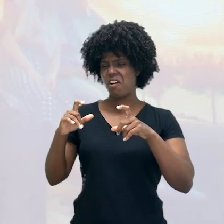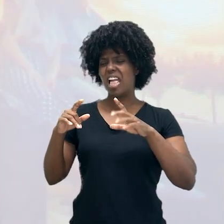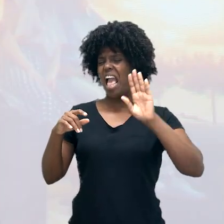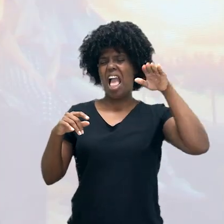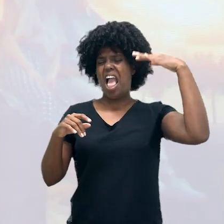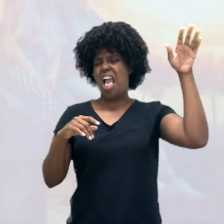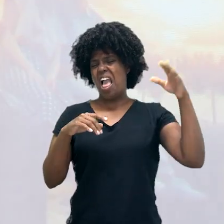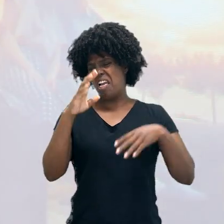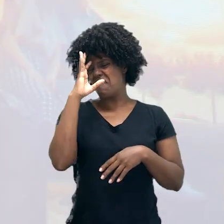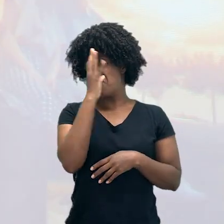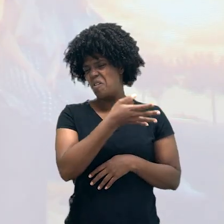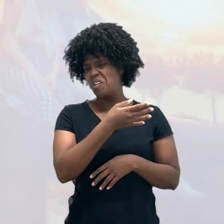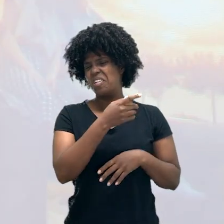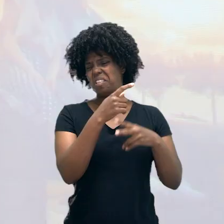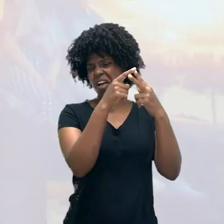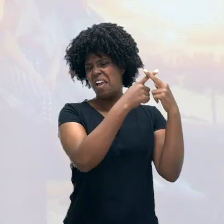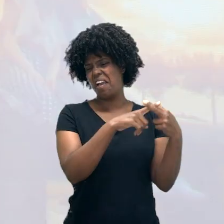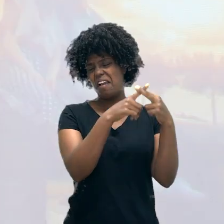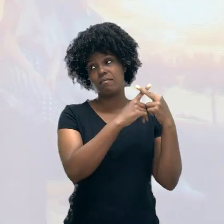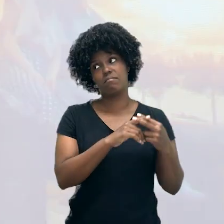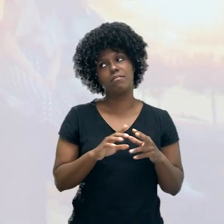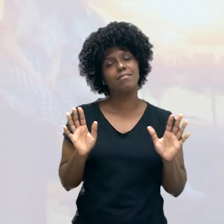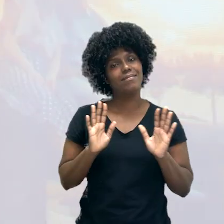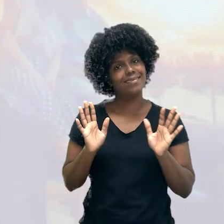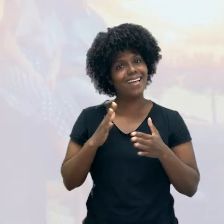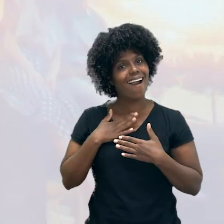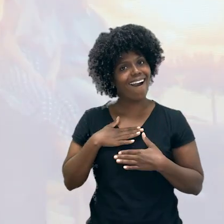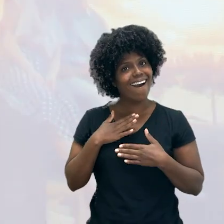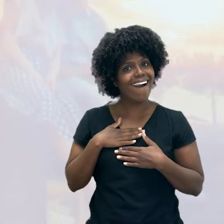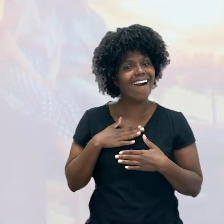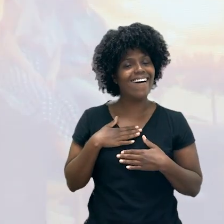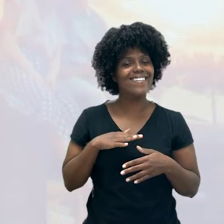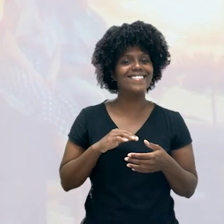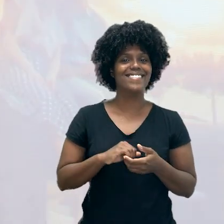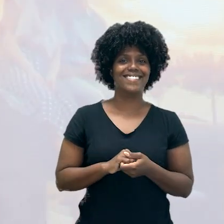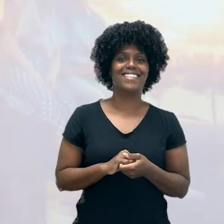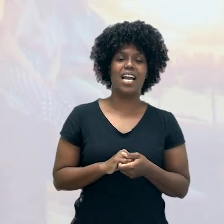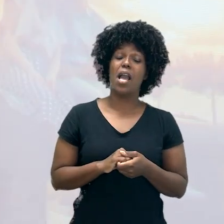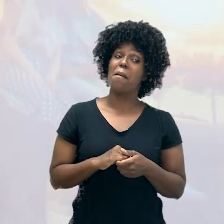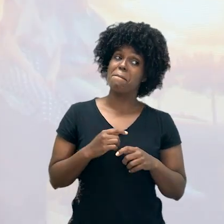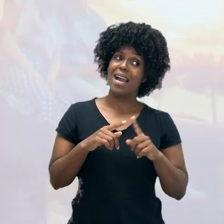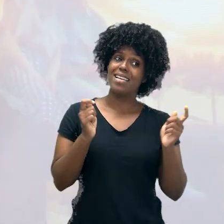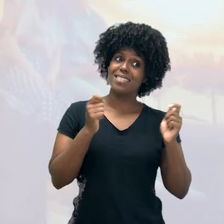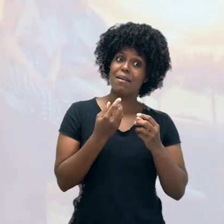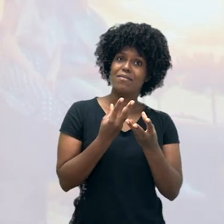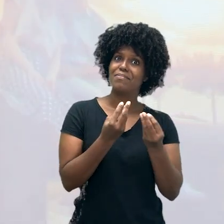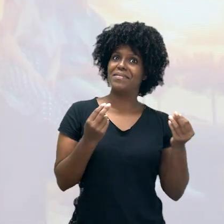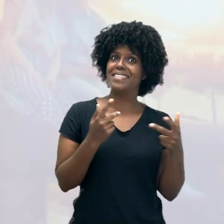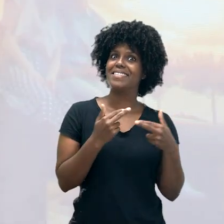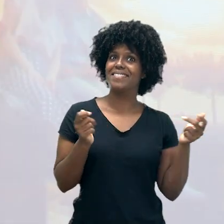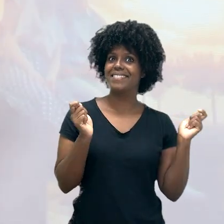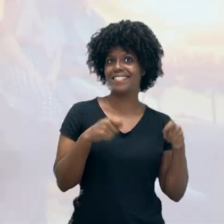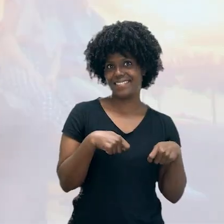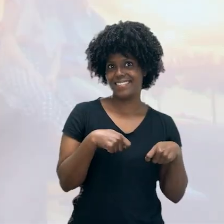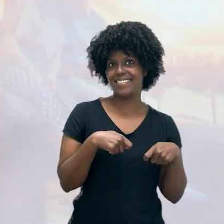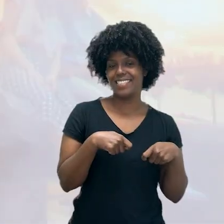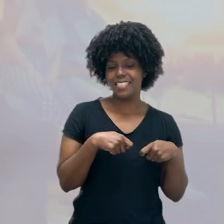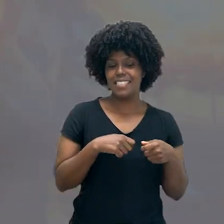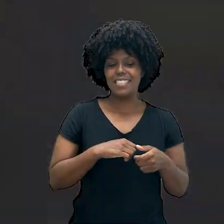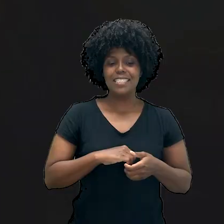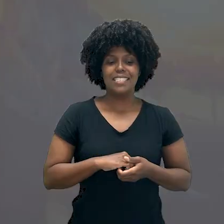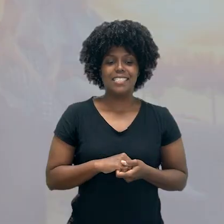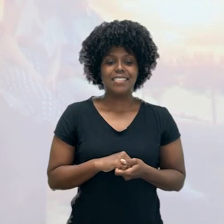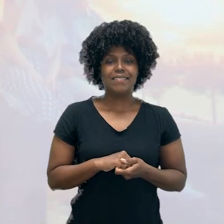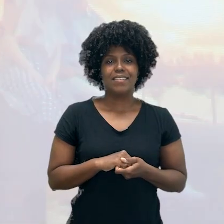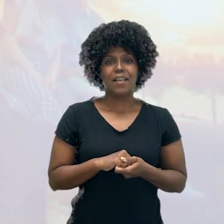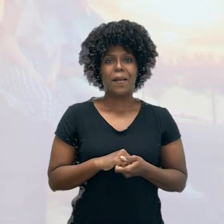verdade. Todo mundo fala, joga para pós, a gente resolve isso na edição, depois na edição a gente mexe. Nem tudo é possível, mas muita coisa é